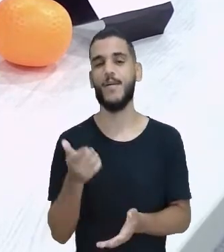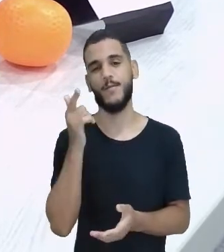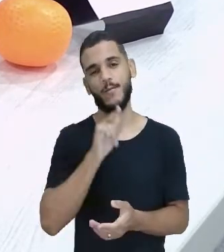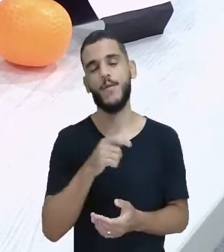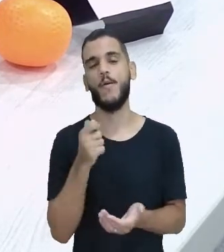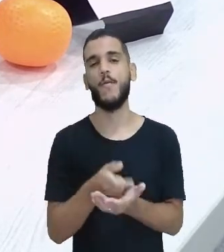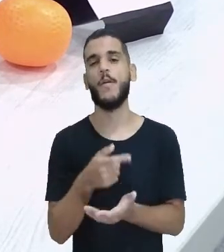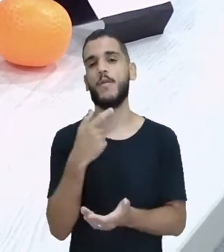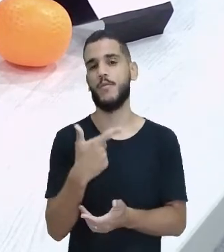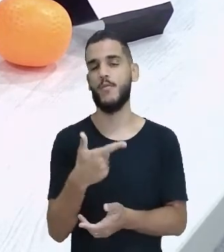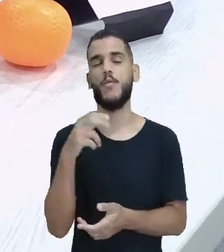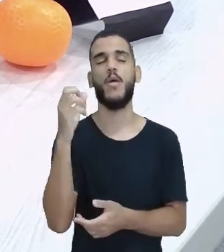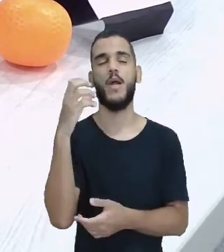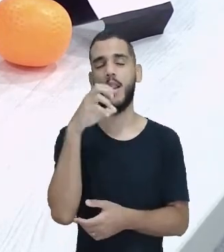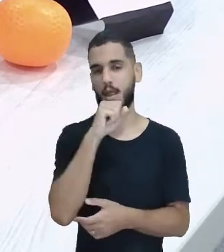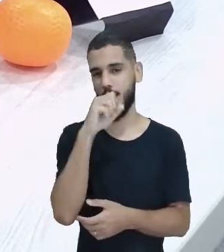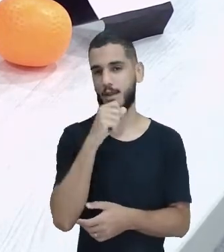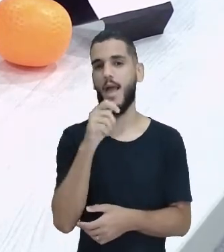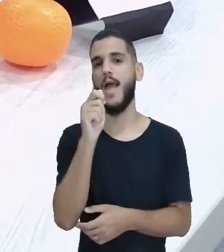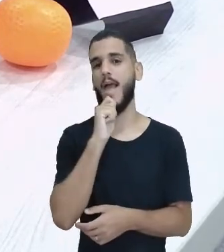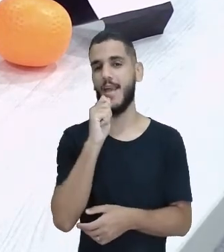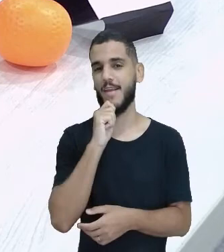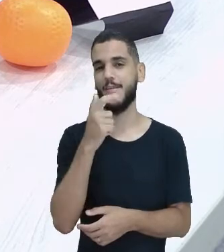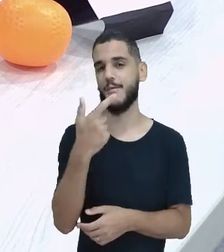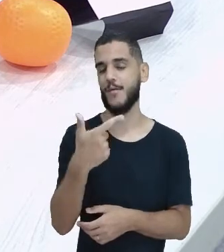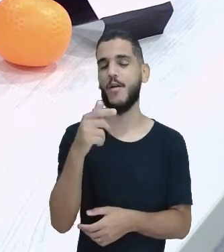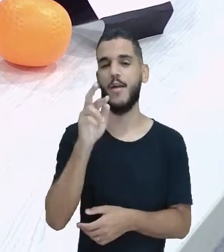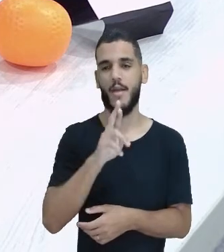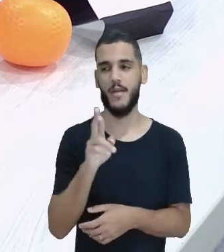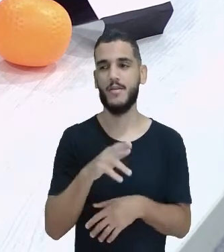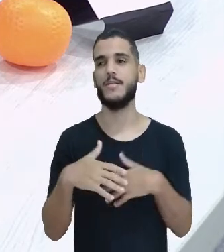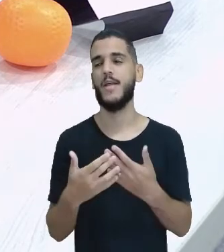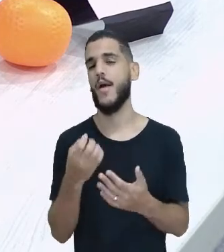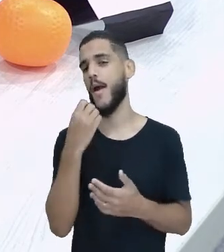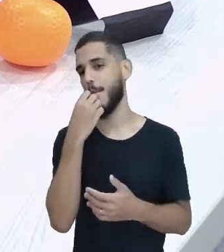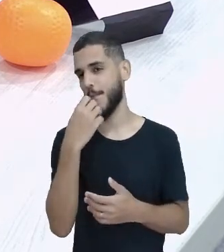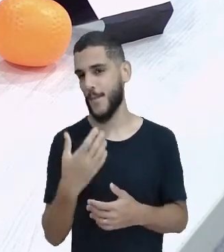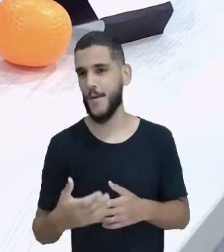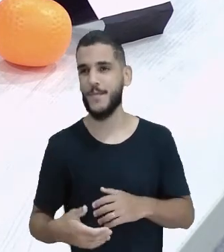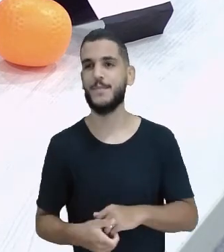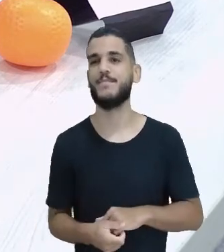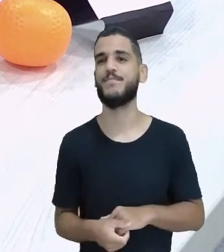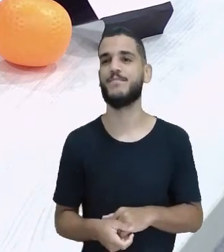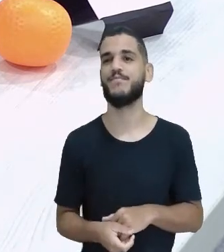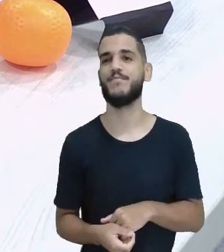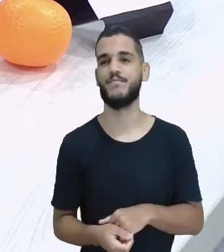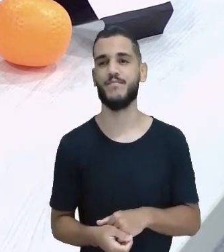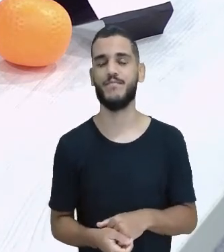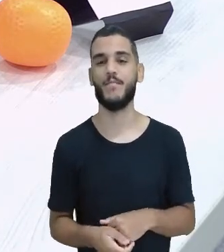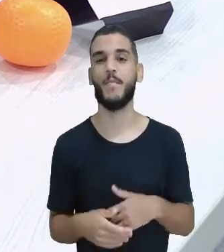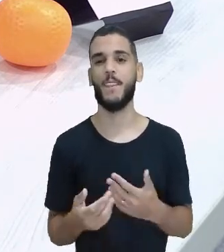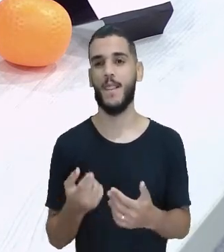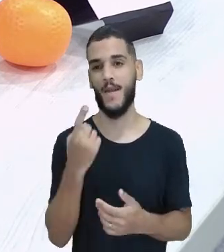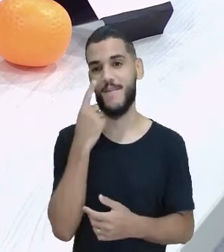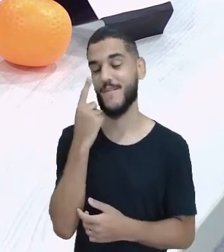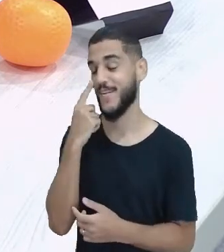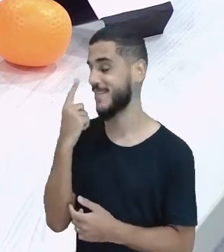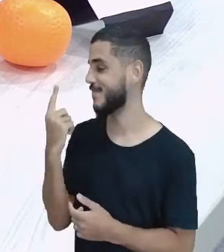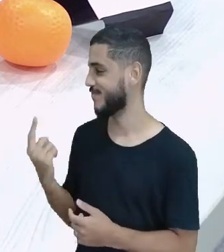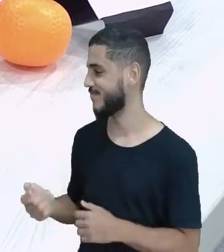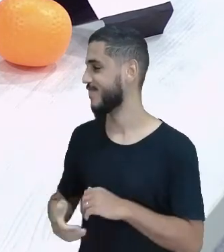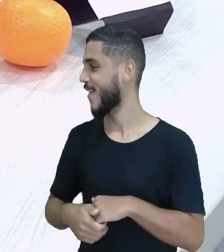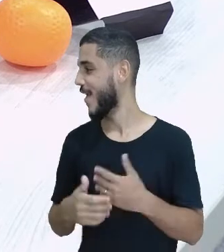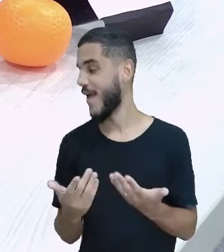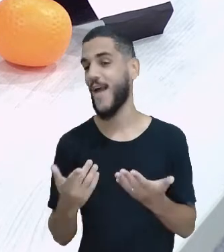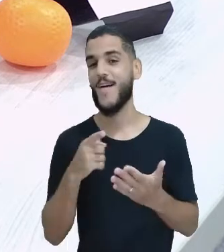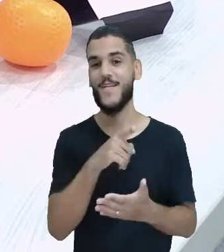comprar duas laranjas ainda com R$ 2,00. Isso é bom, né? Então, vocês podem, inclusive, brincar